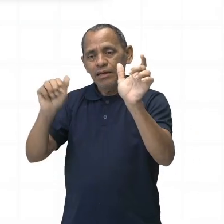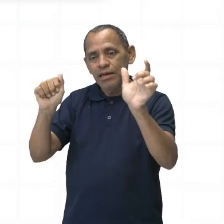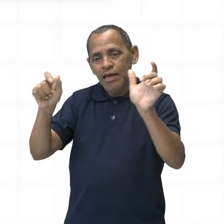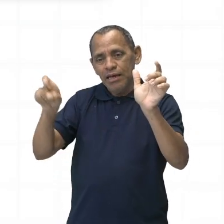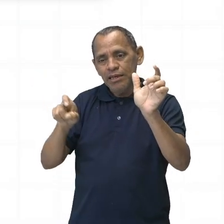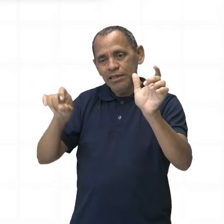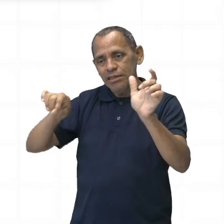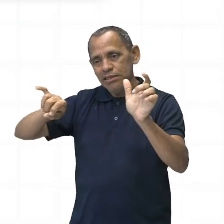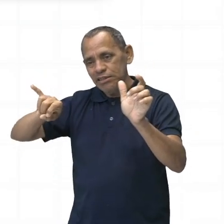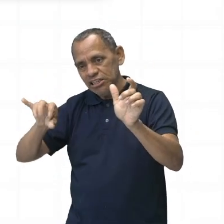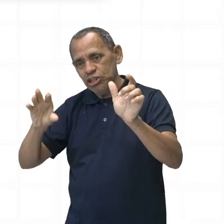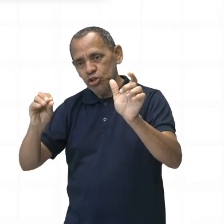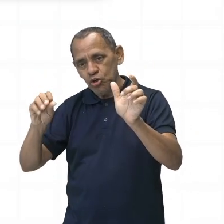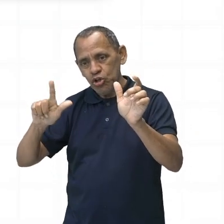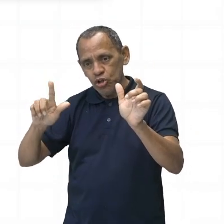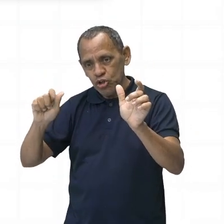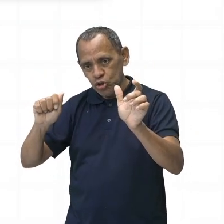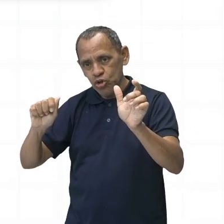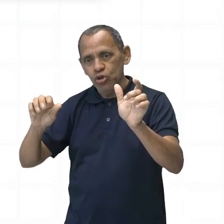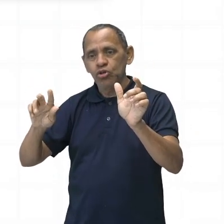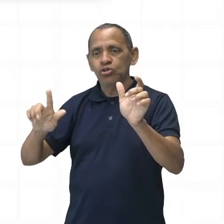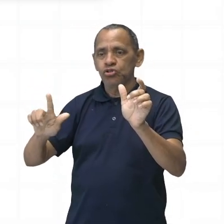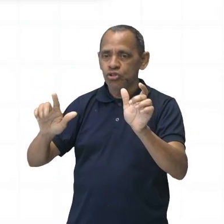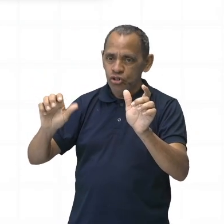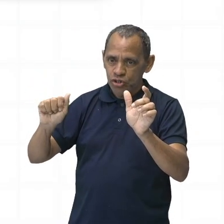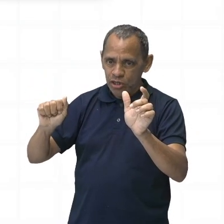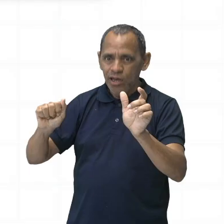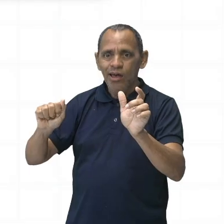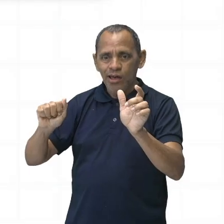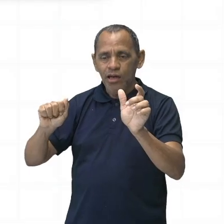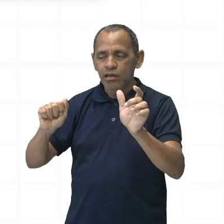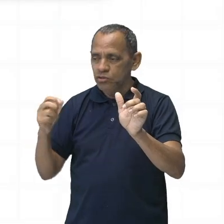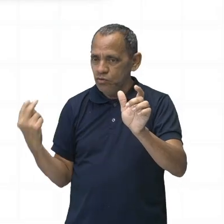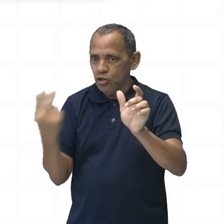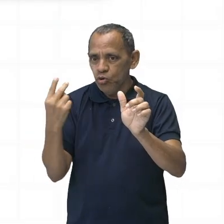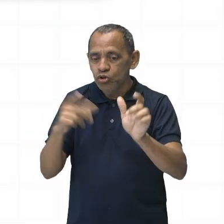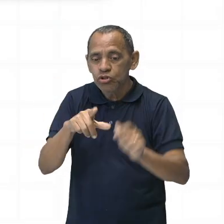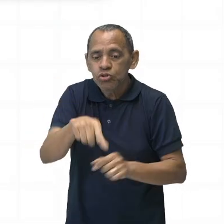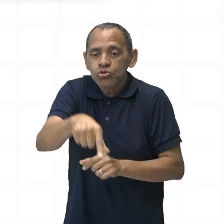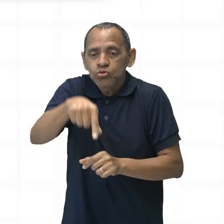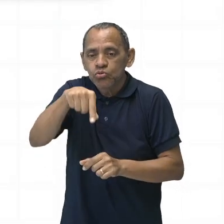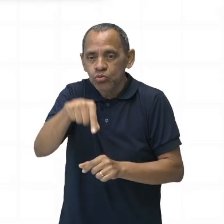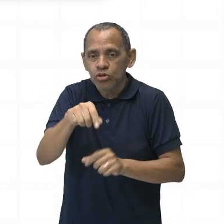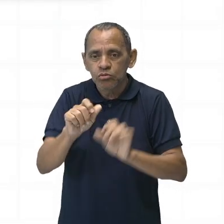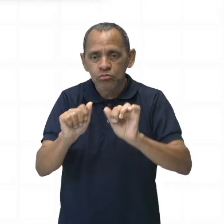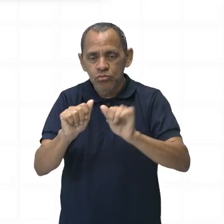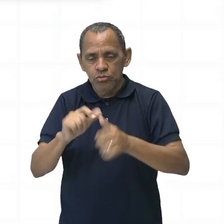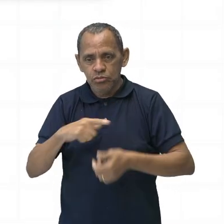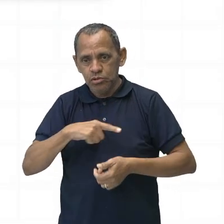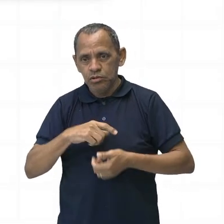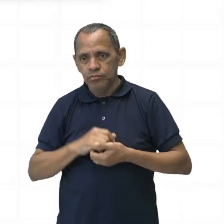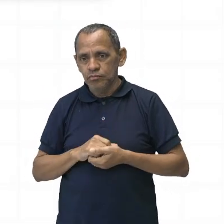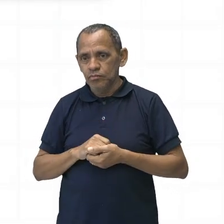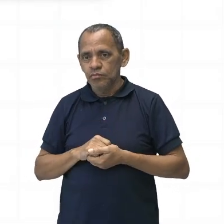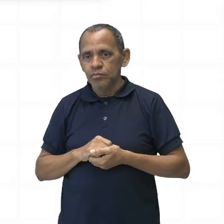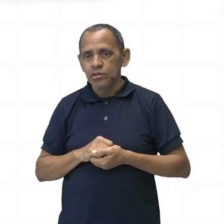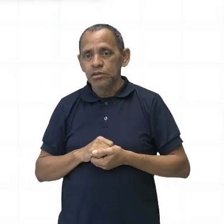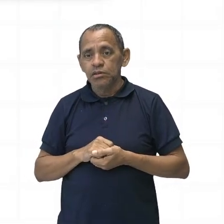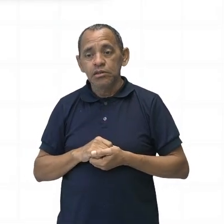muito interessante, que é o campo da deontologia. A deontologia seria no sentido qual é o dever, qual